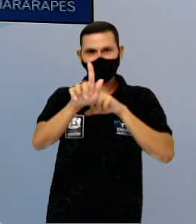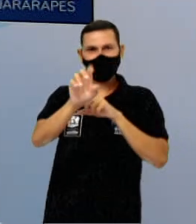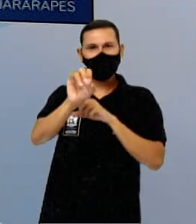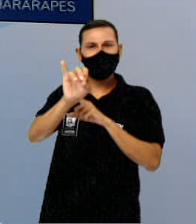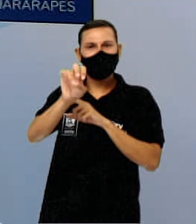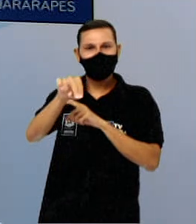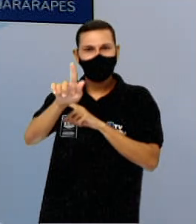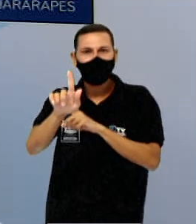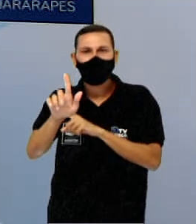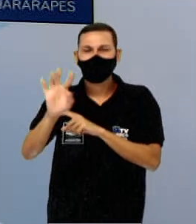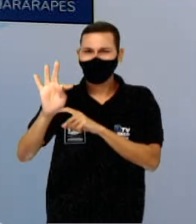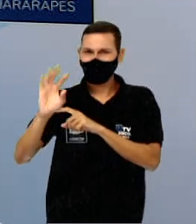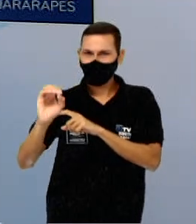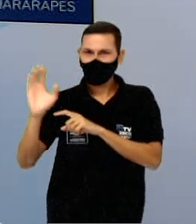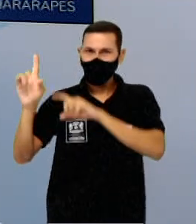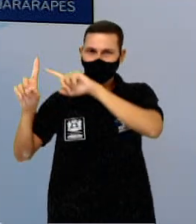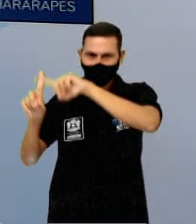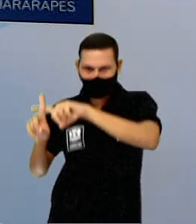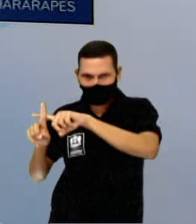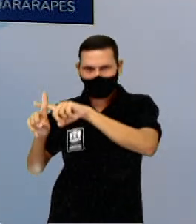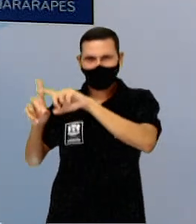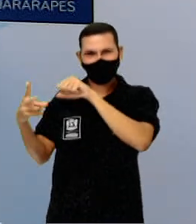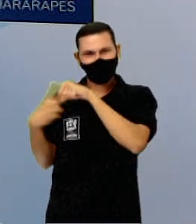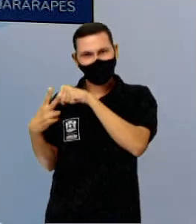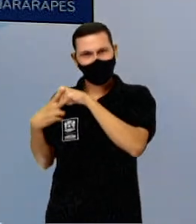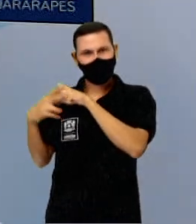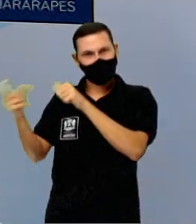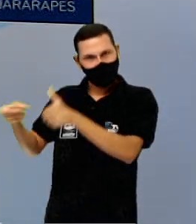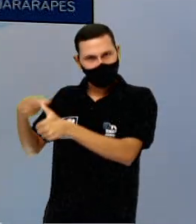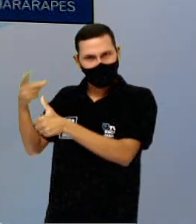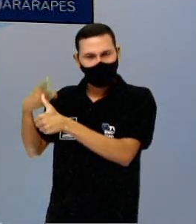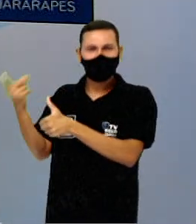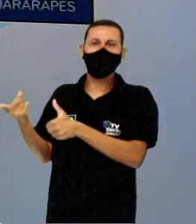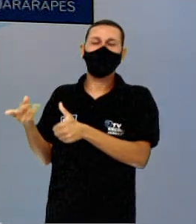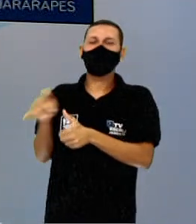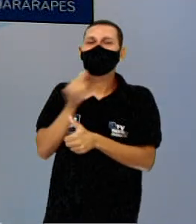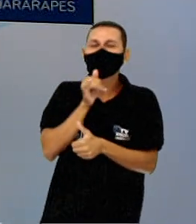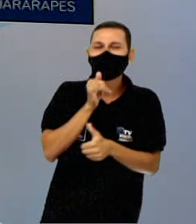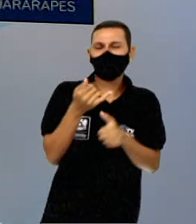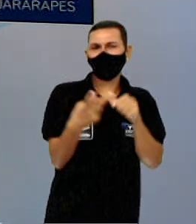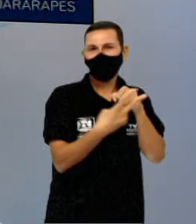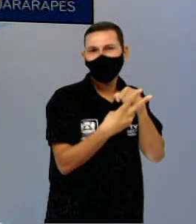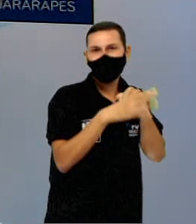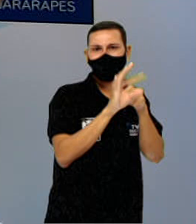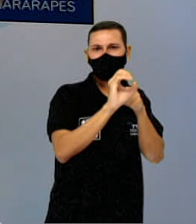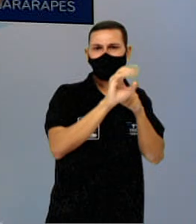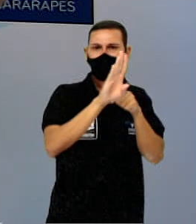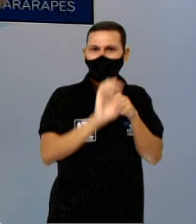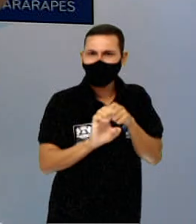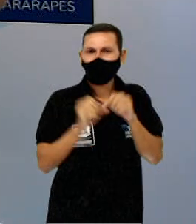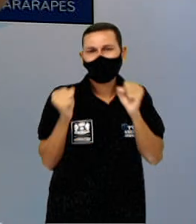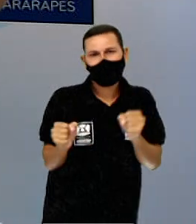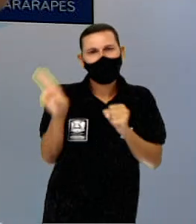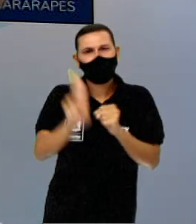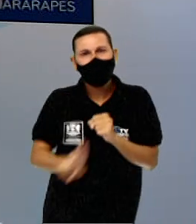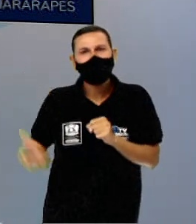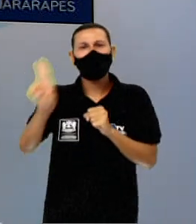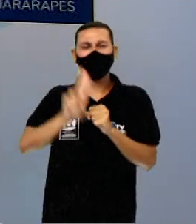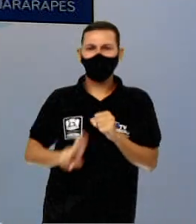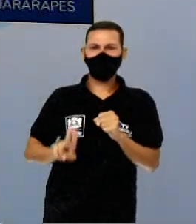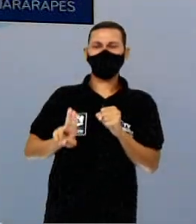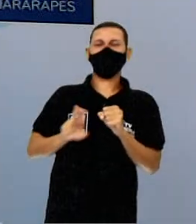certo Lembrando que o verbo to be no presente ele pode ser tanto emo quanto es quanto a hora